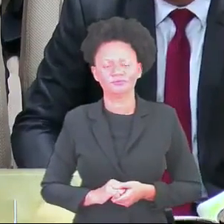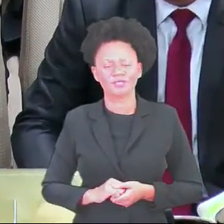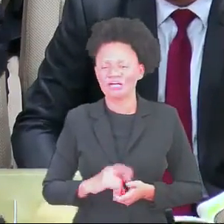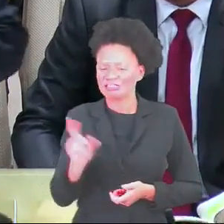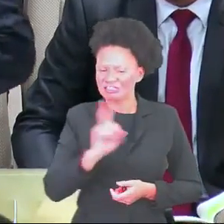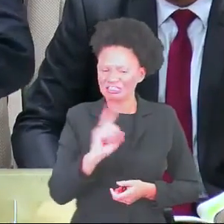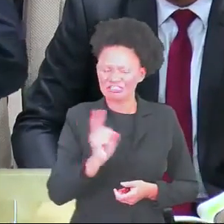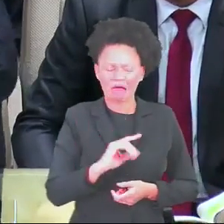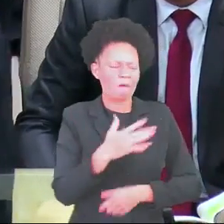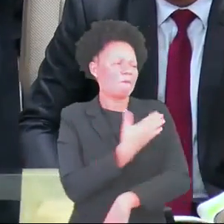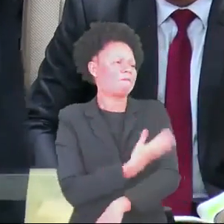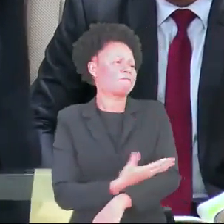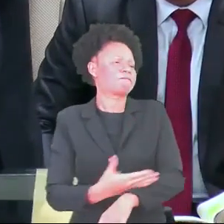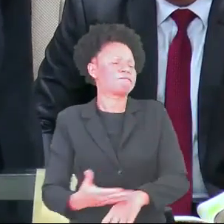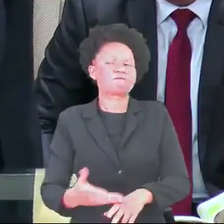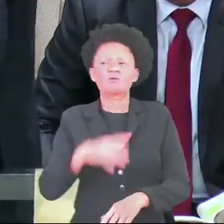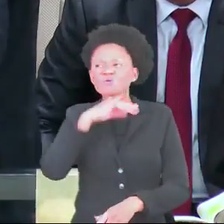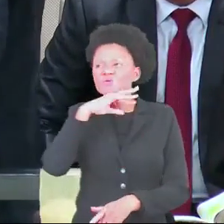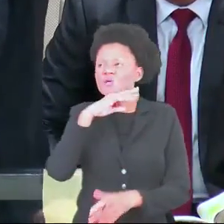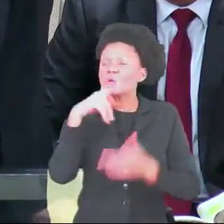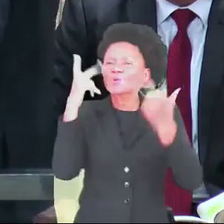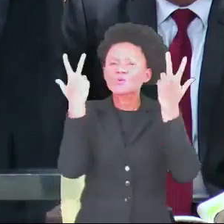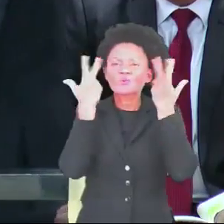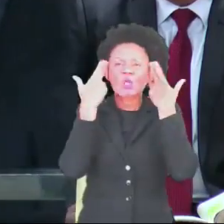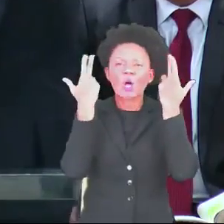Não se acostume com coisas ruins.